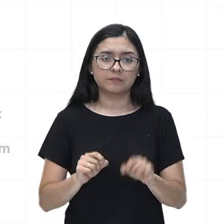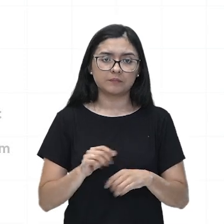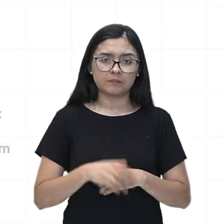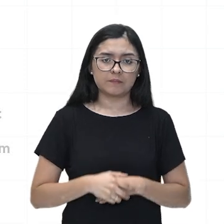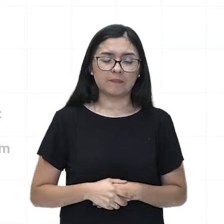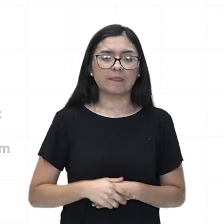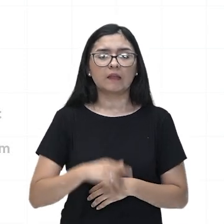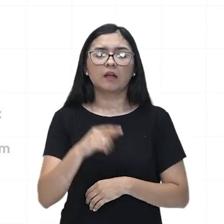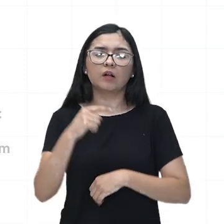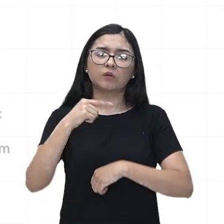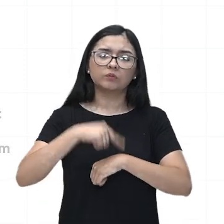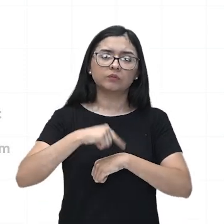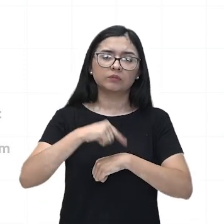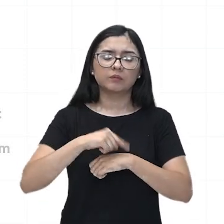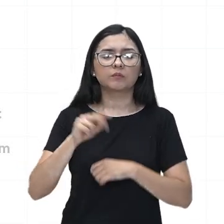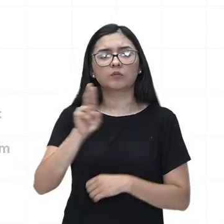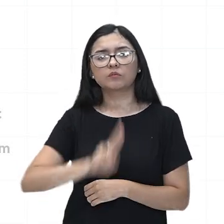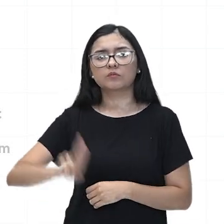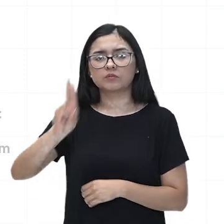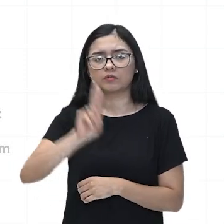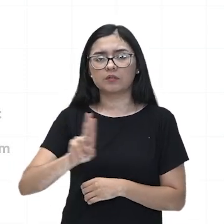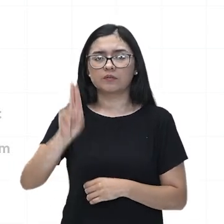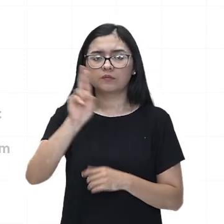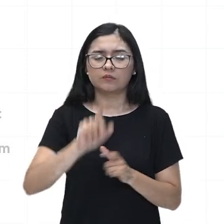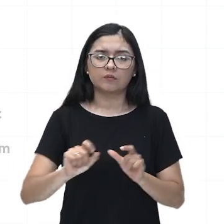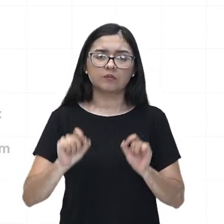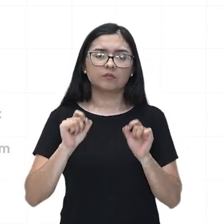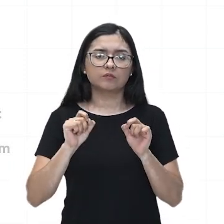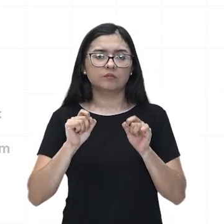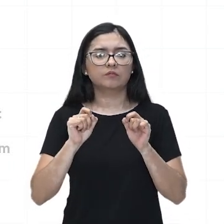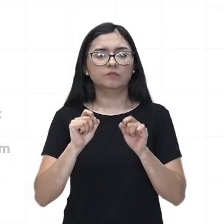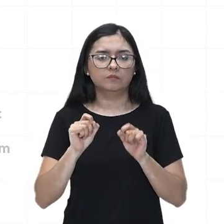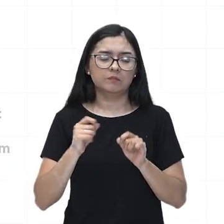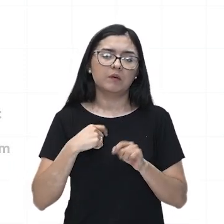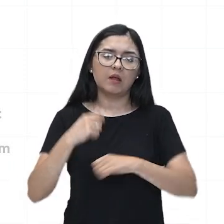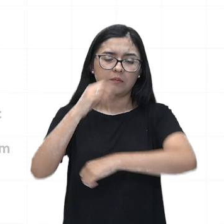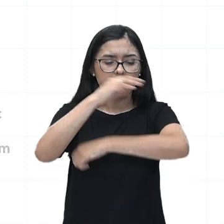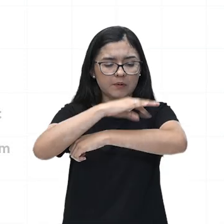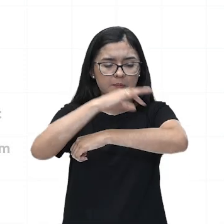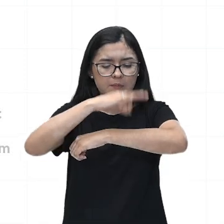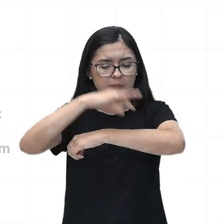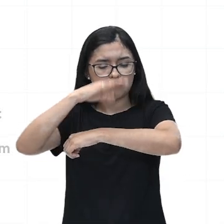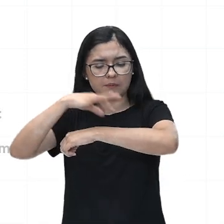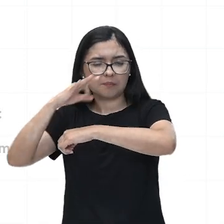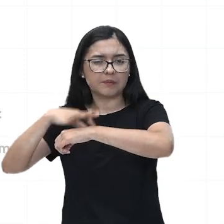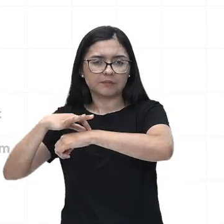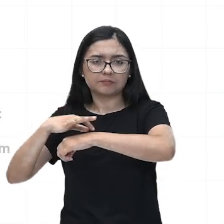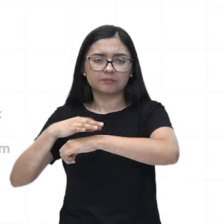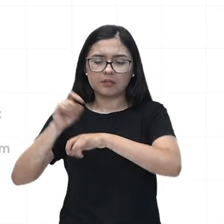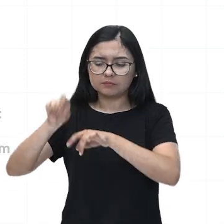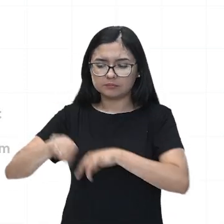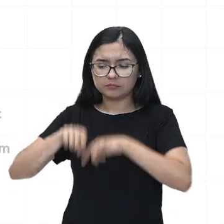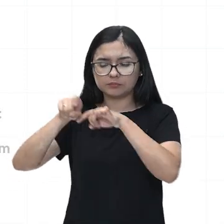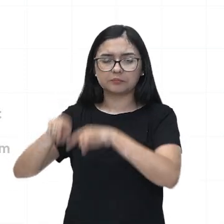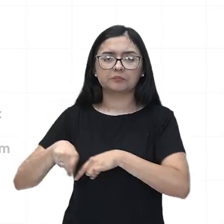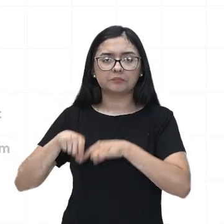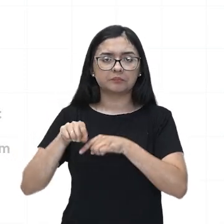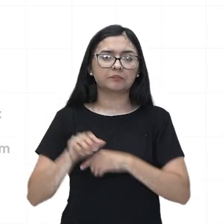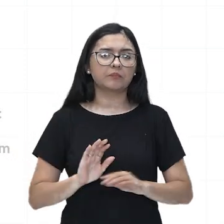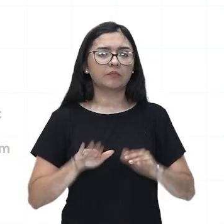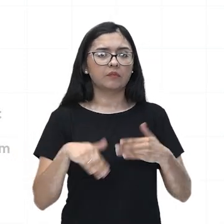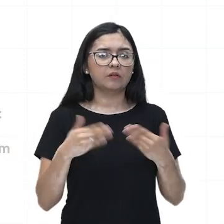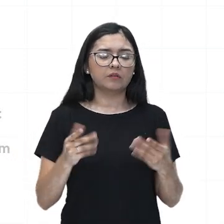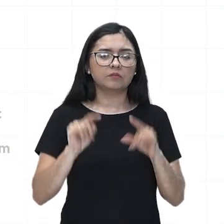era o tempo que eles utilizavam para fazer as suas plantações, certo? E isso